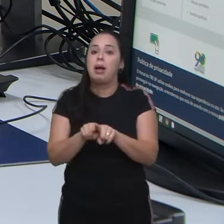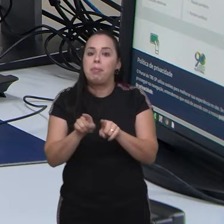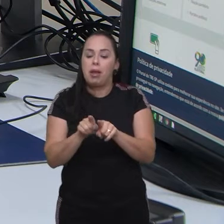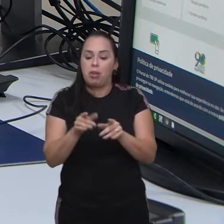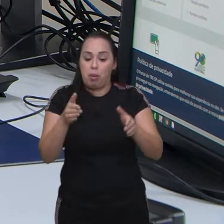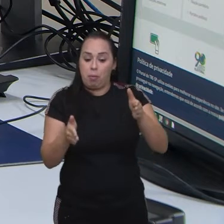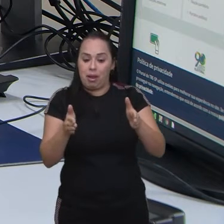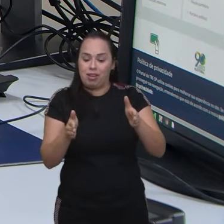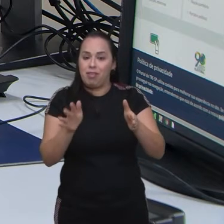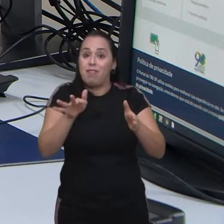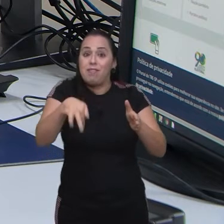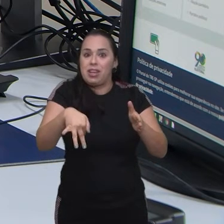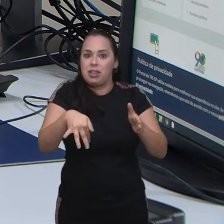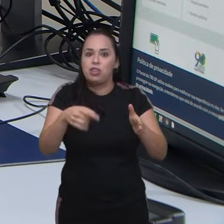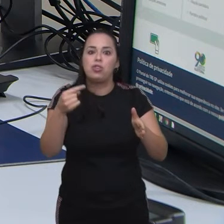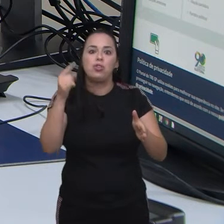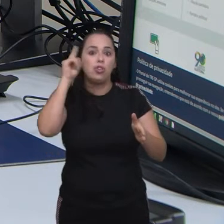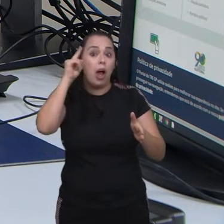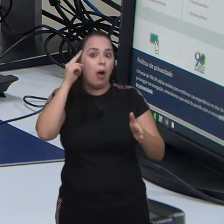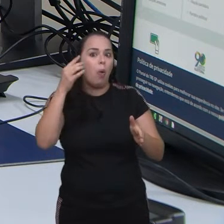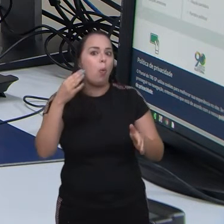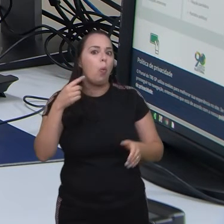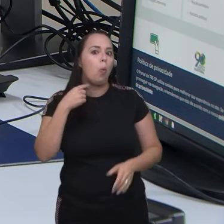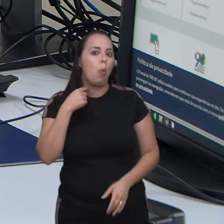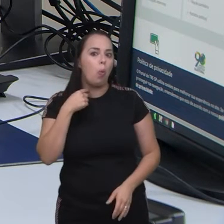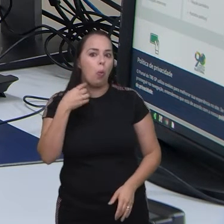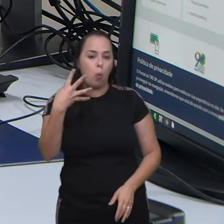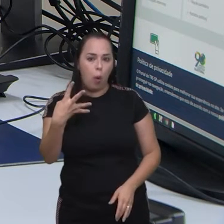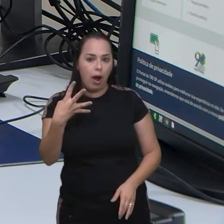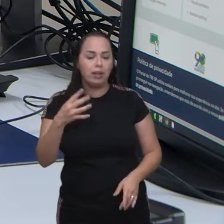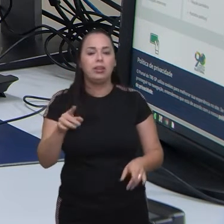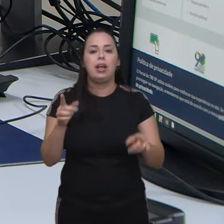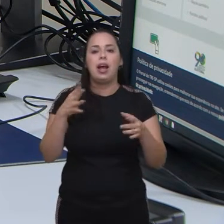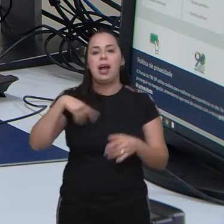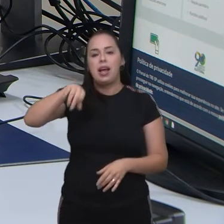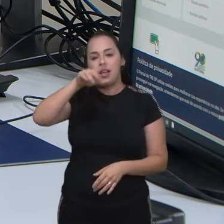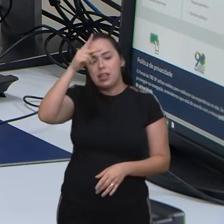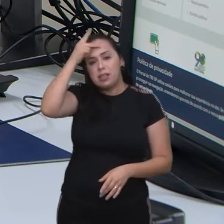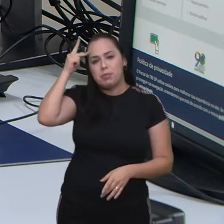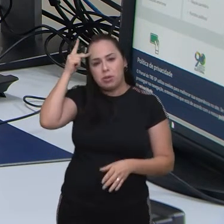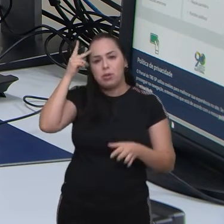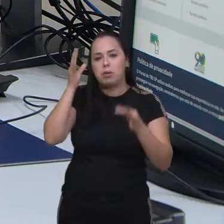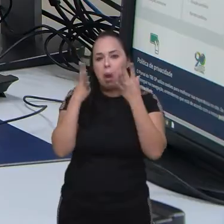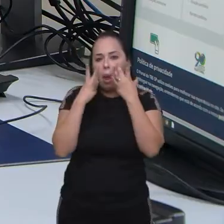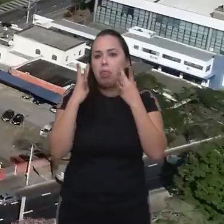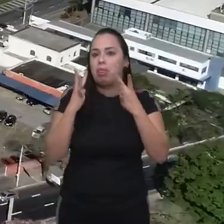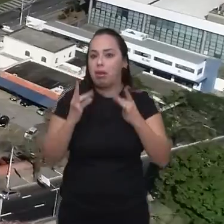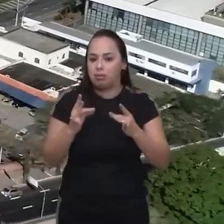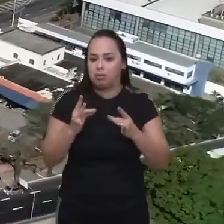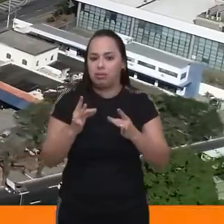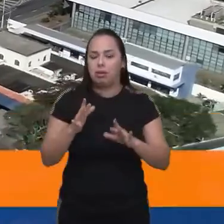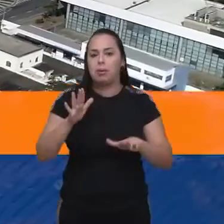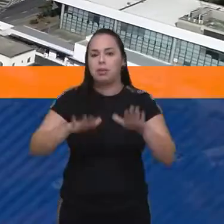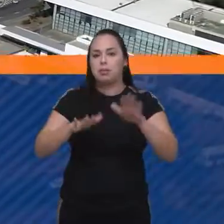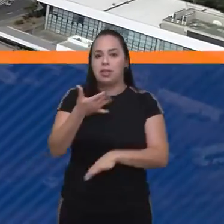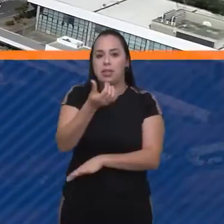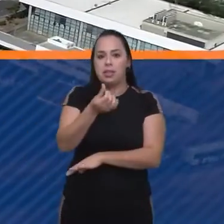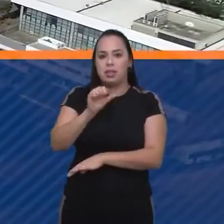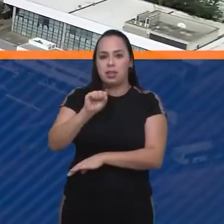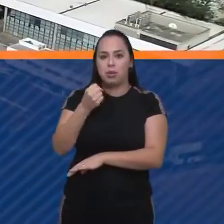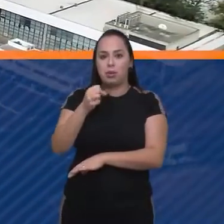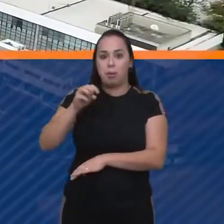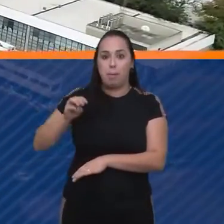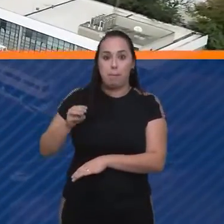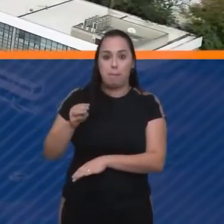prazo final, que será no dia 4 de maio, as pessoas têm se atentado a esta data. Na cidade, mais